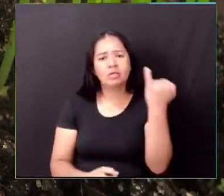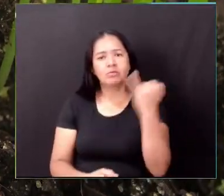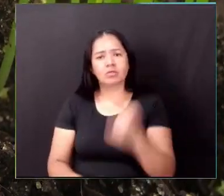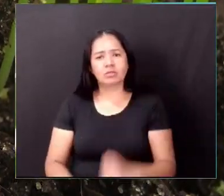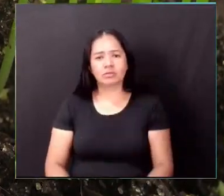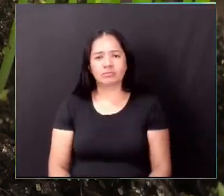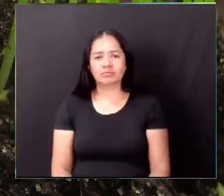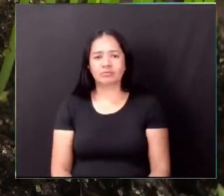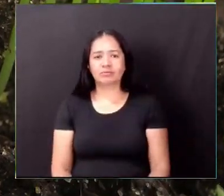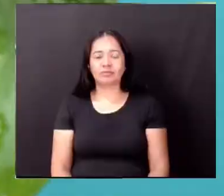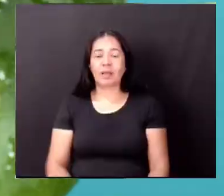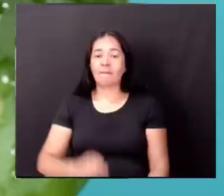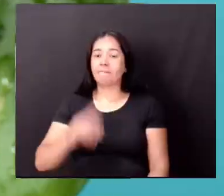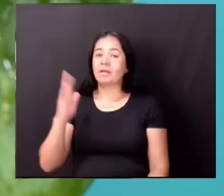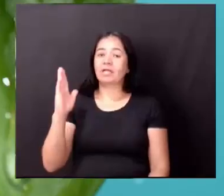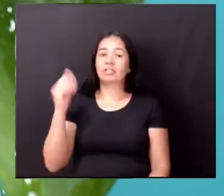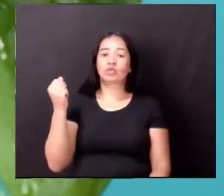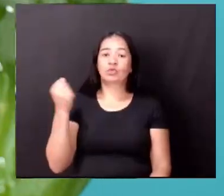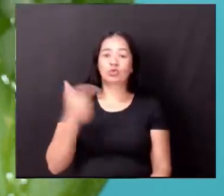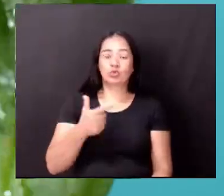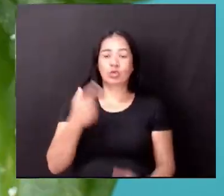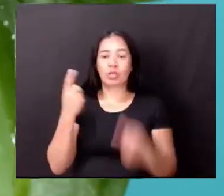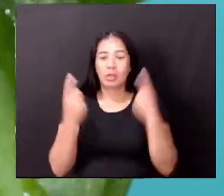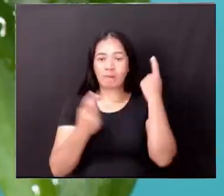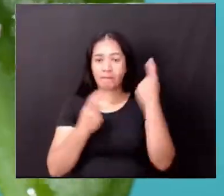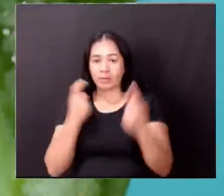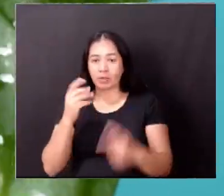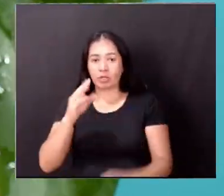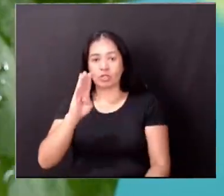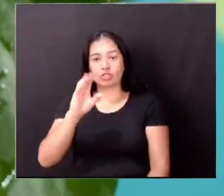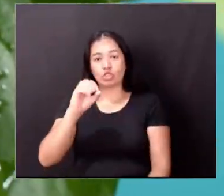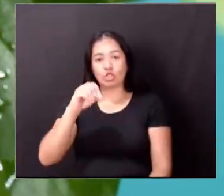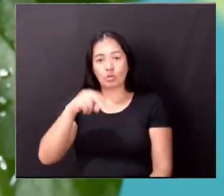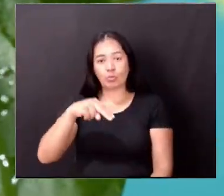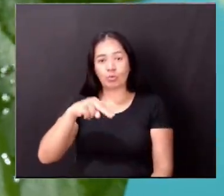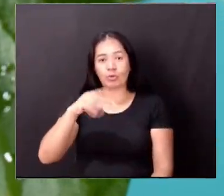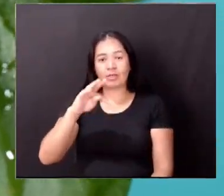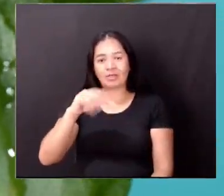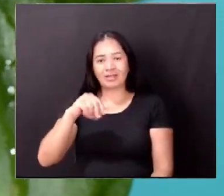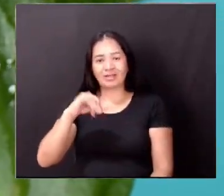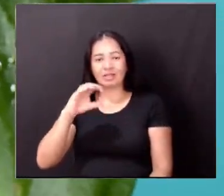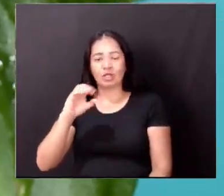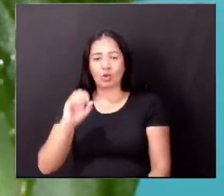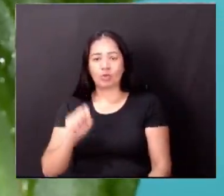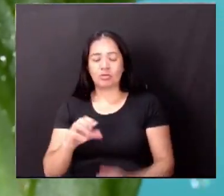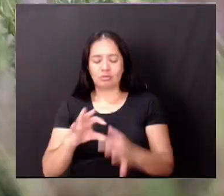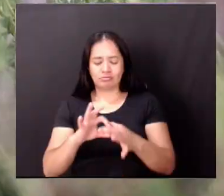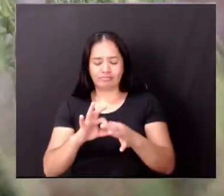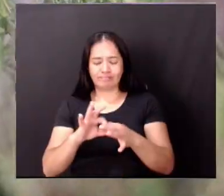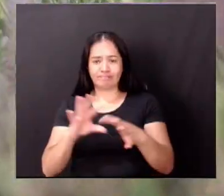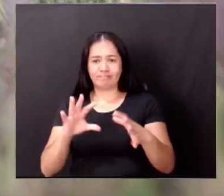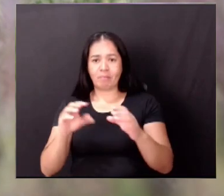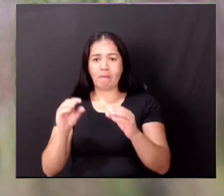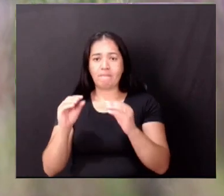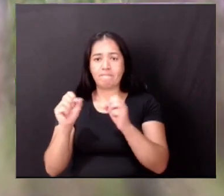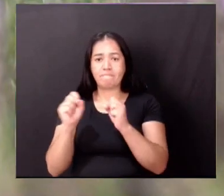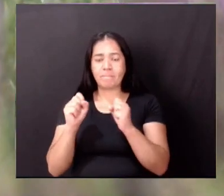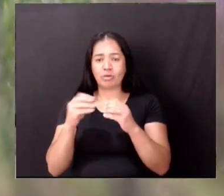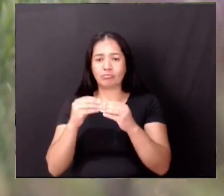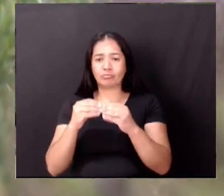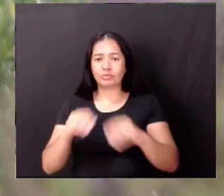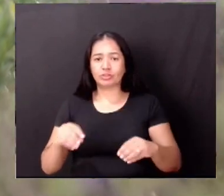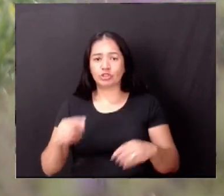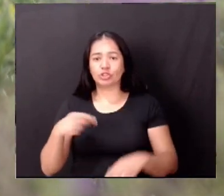por que isso importa? Mais do que uma mera preocupação de botânicos ou pais de planta, essa desconexão